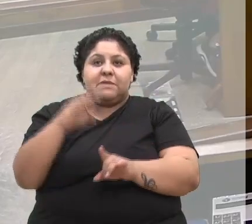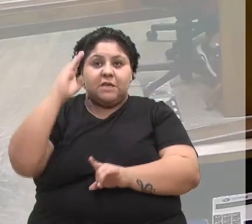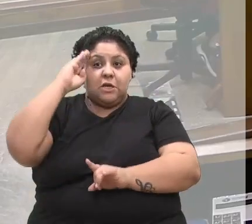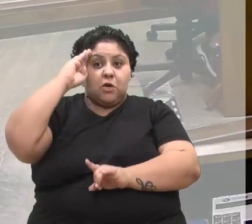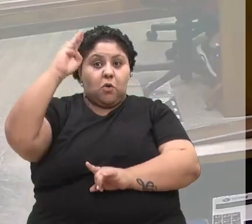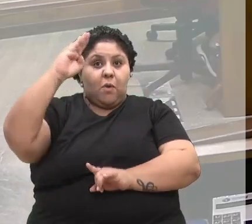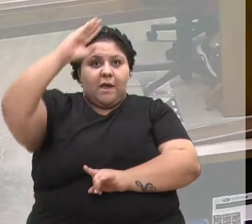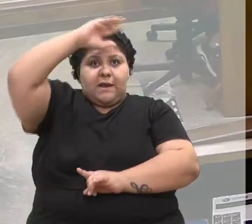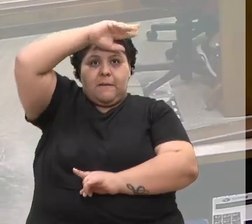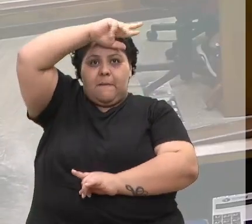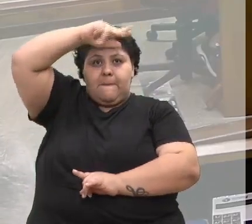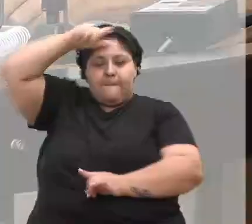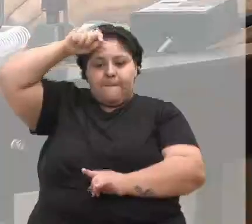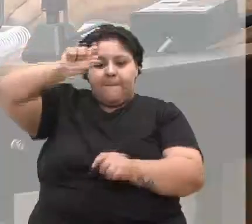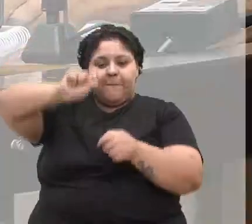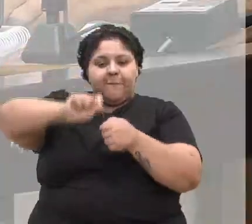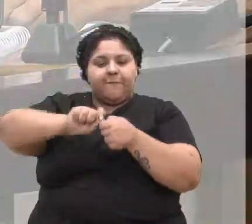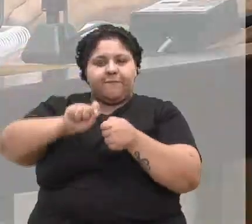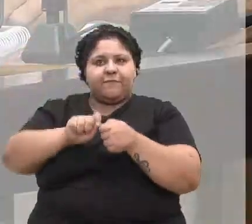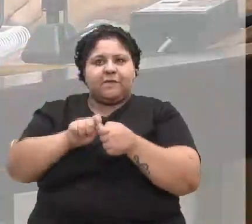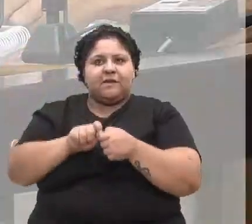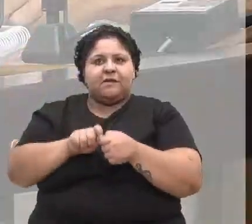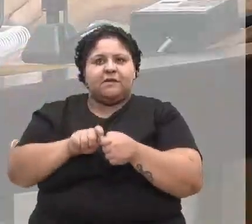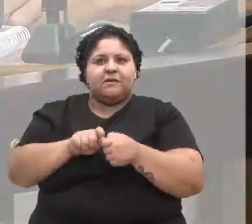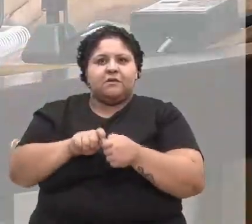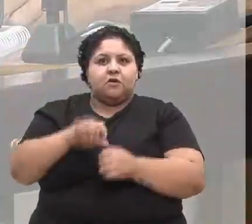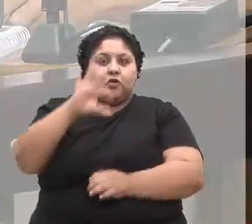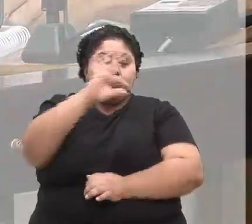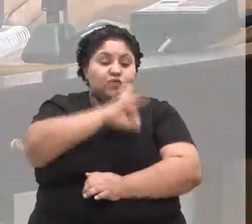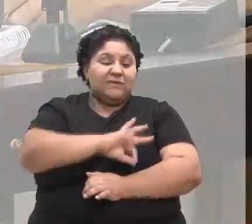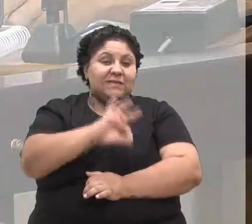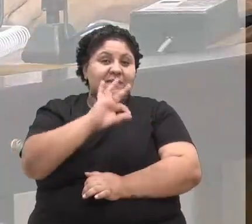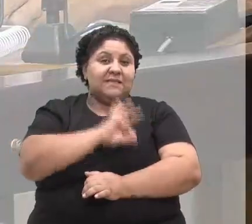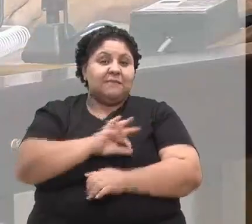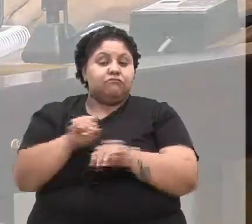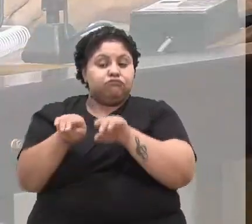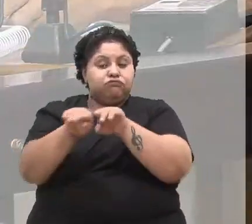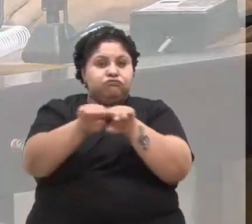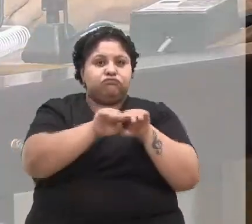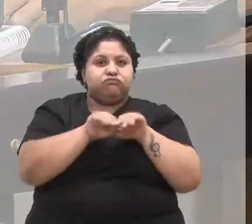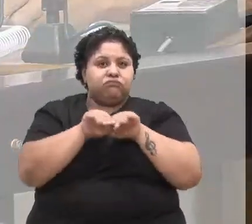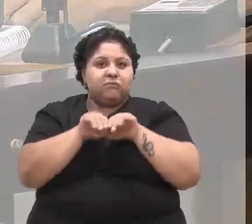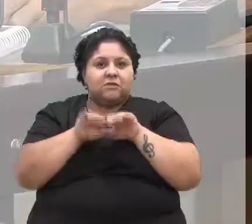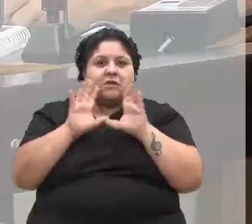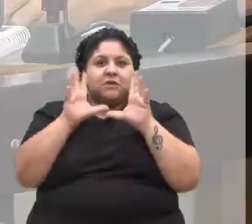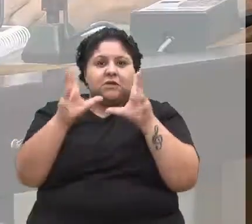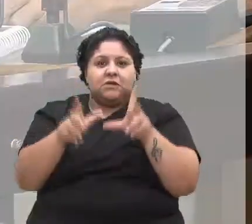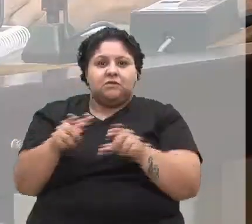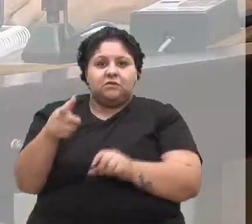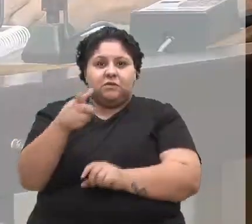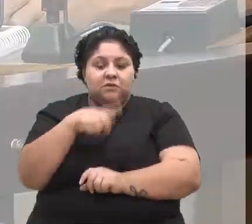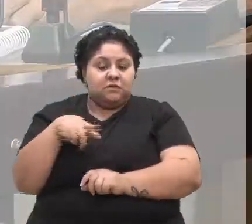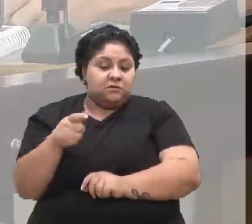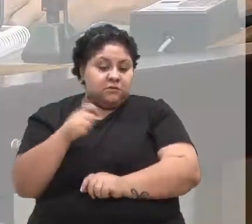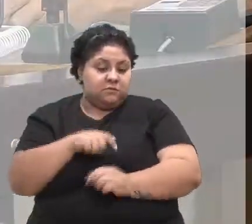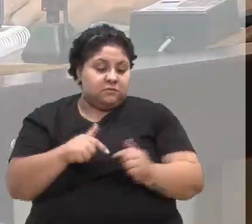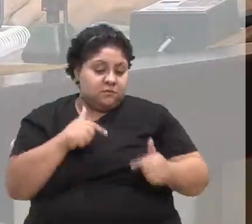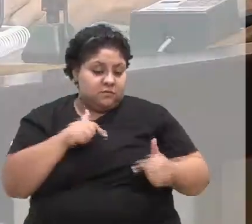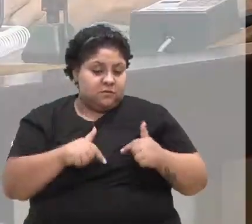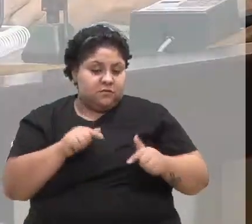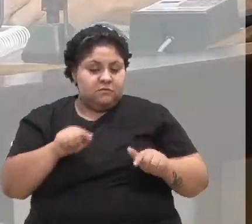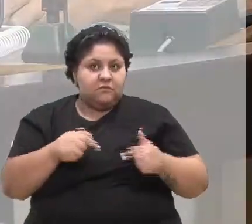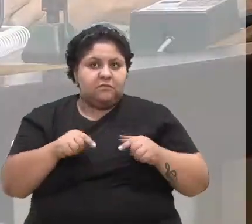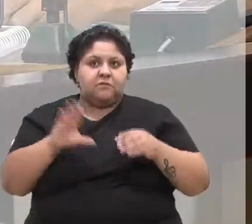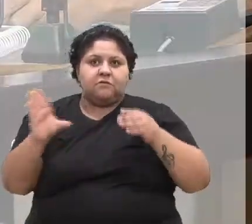gente poder fazer com que haja um salário, então, igualitário a todos, e a gente precisa também trabalhar essa discussão.